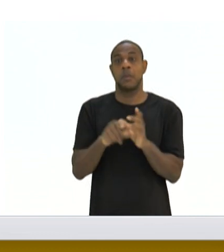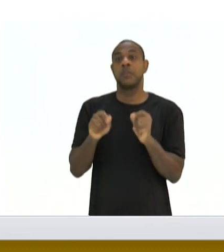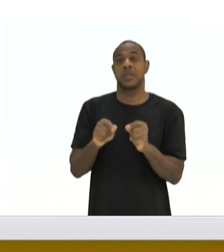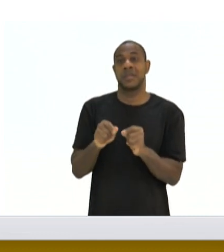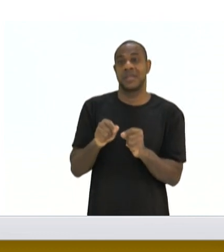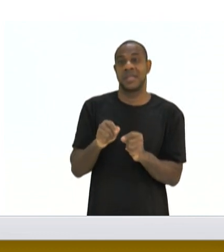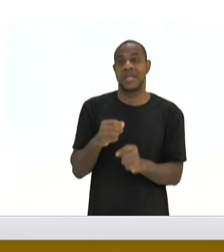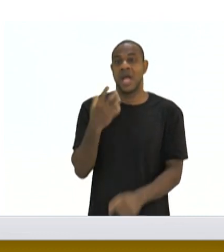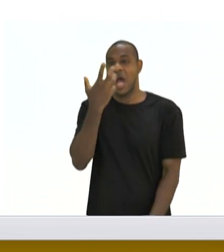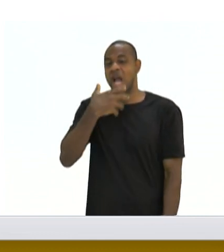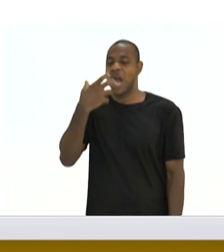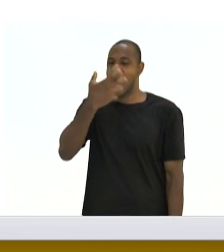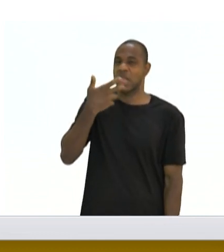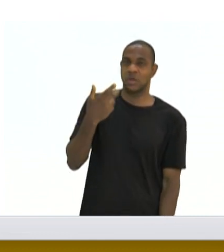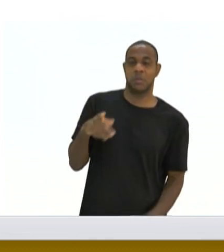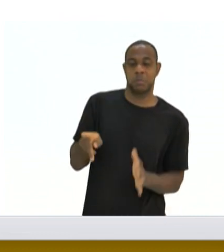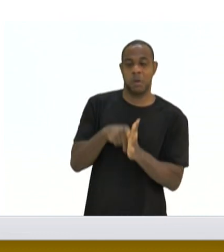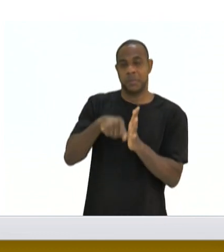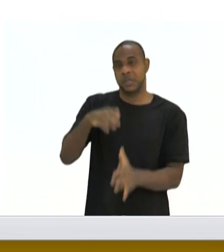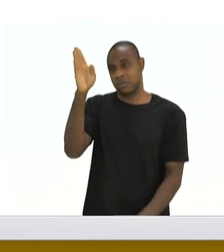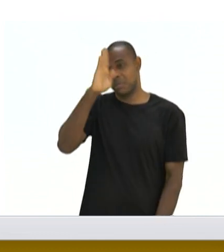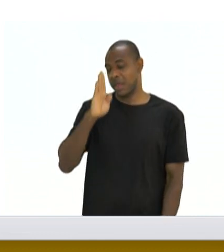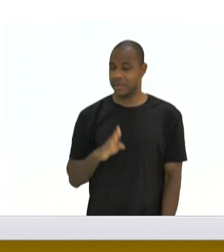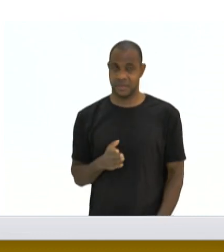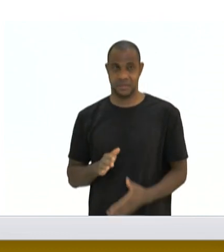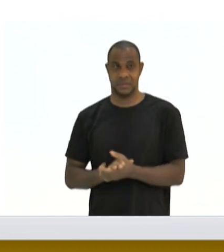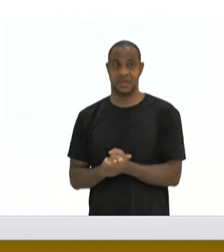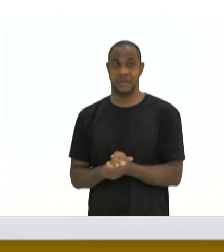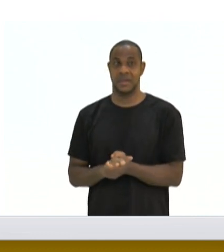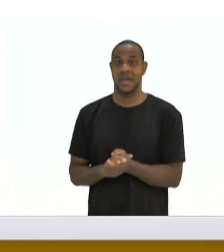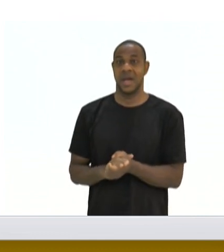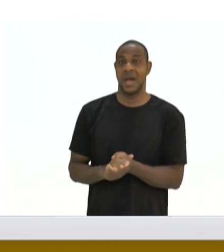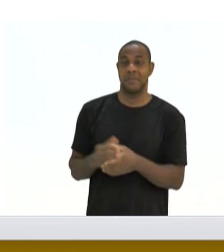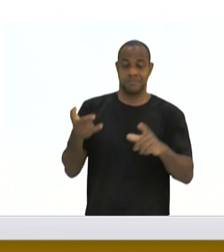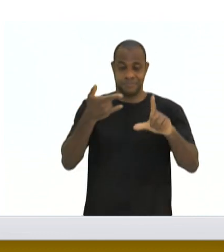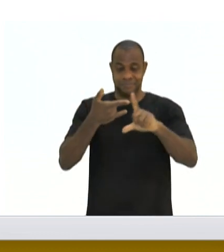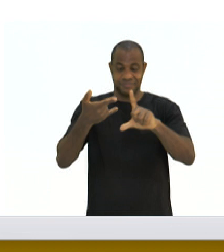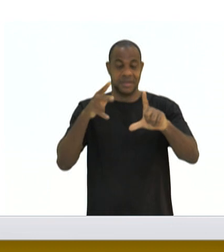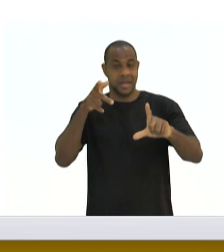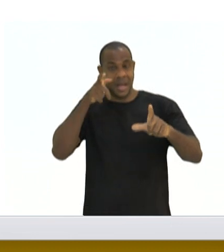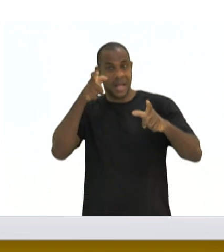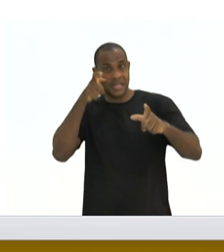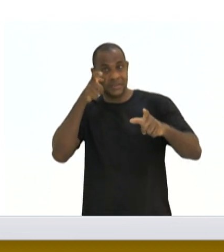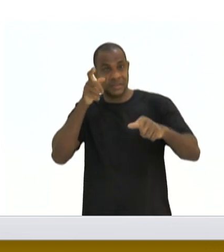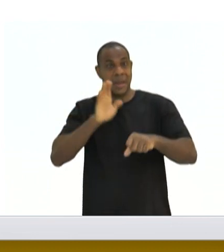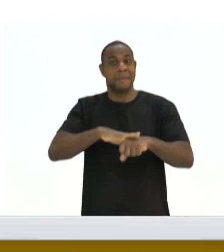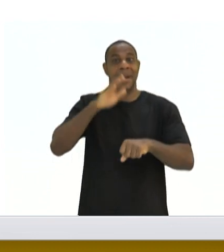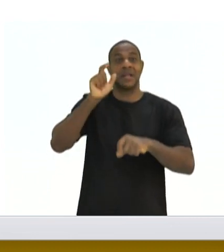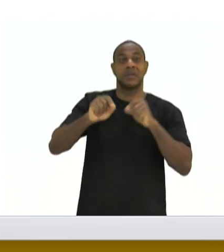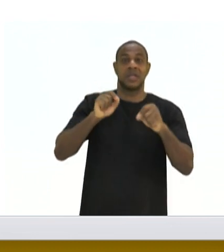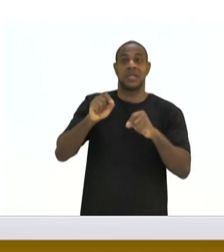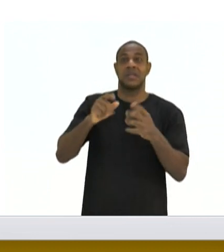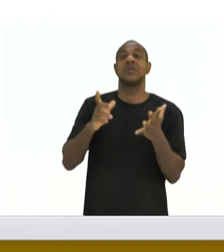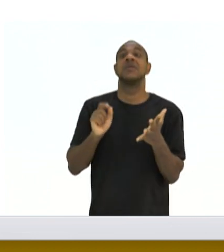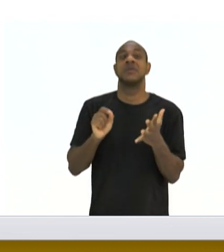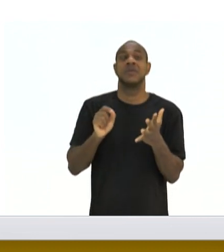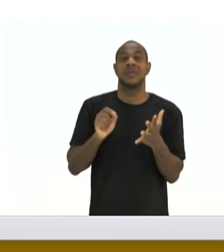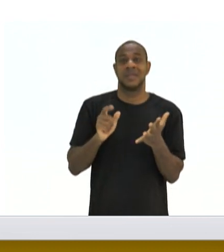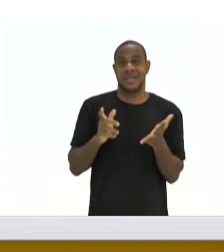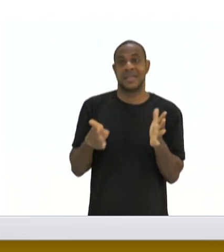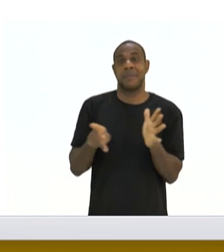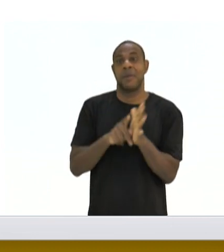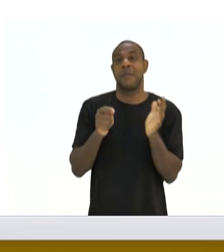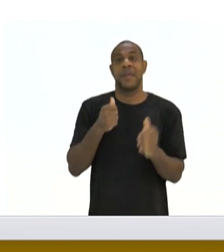cantores brasileiros até agora a transmissão mais vista da plataforma é a da sertaneja